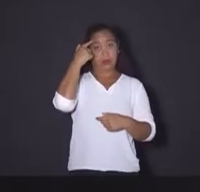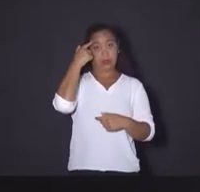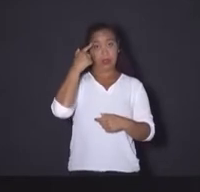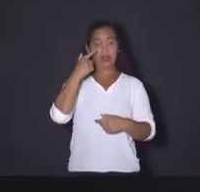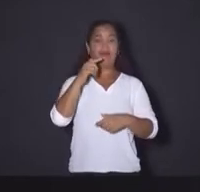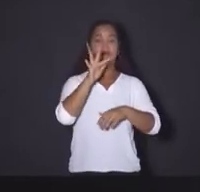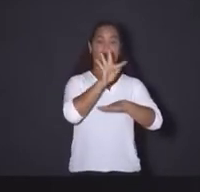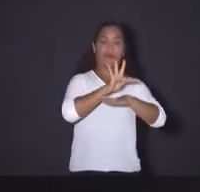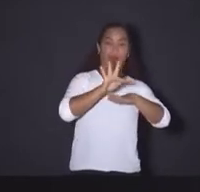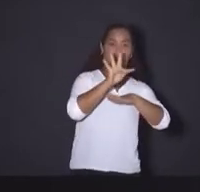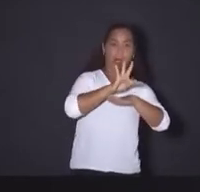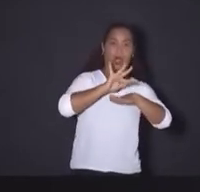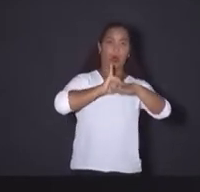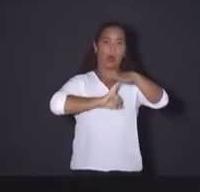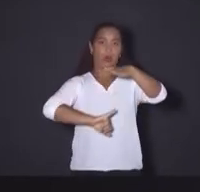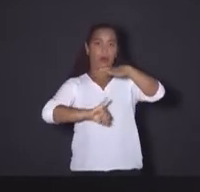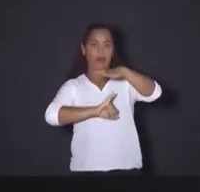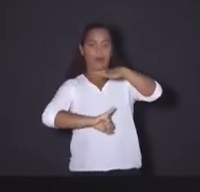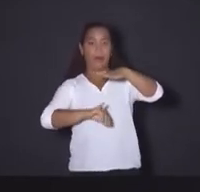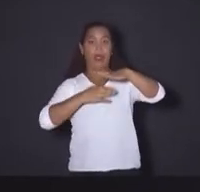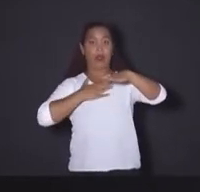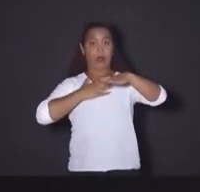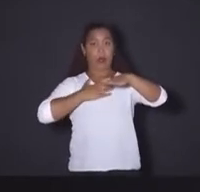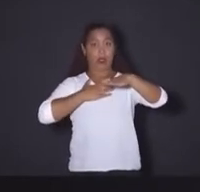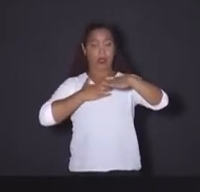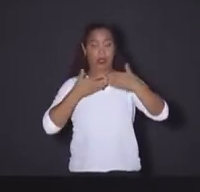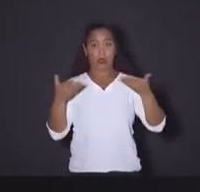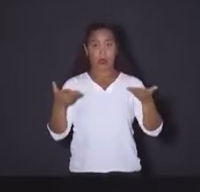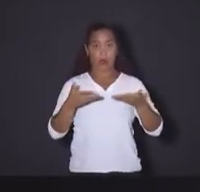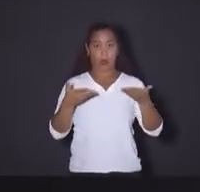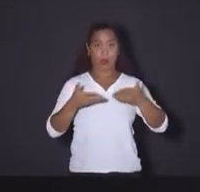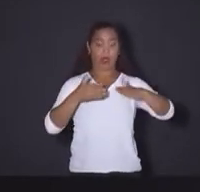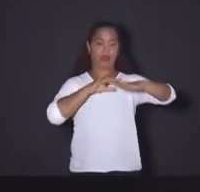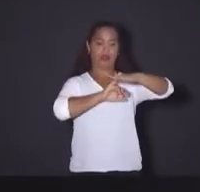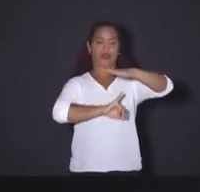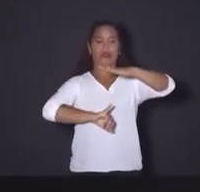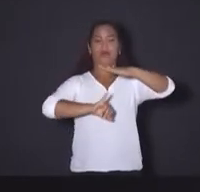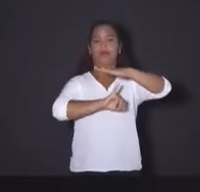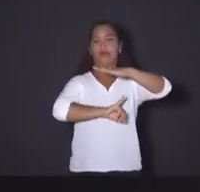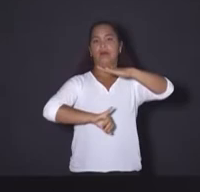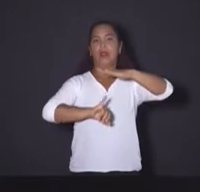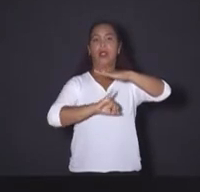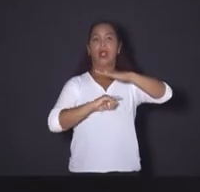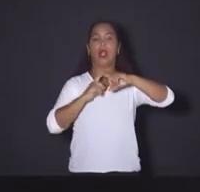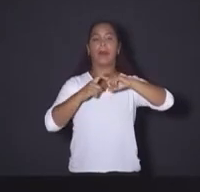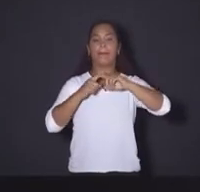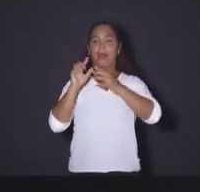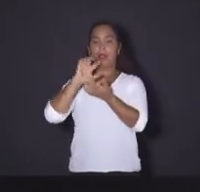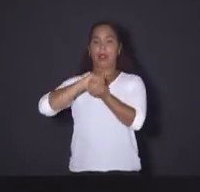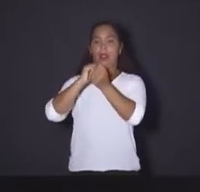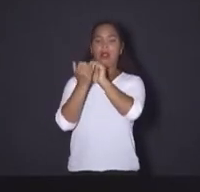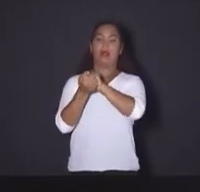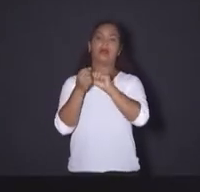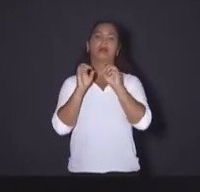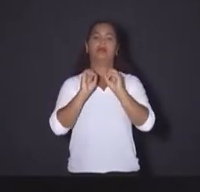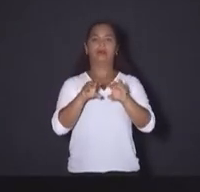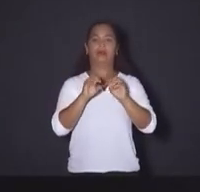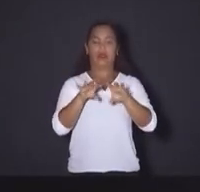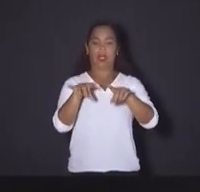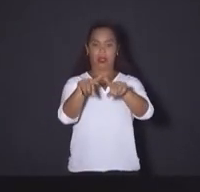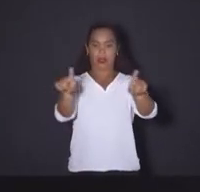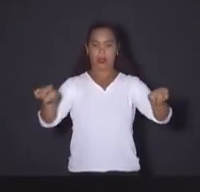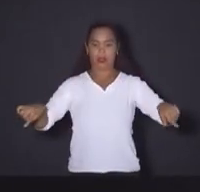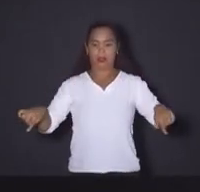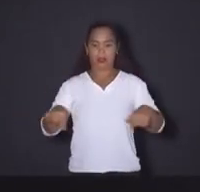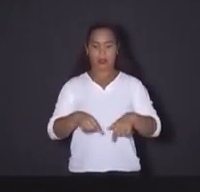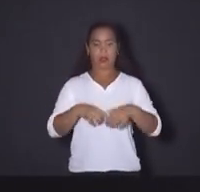e informal. E eu me coloco dentro, hoje, da educação informal, porque trabalho com arte e educação em numa sala de